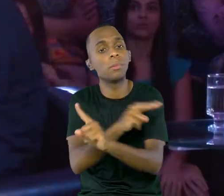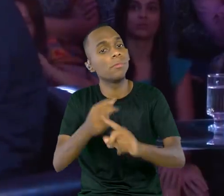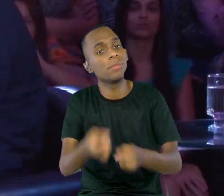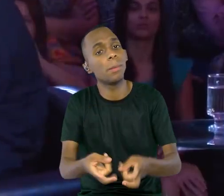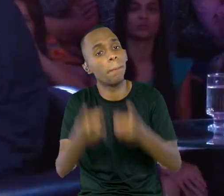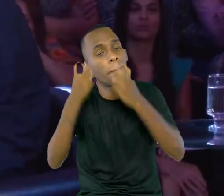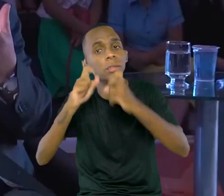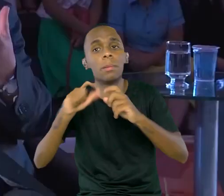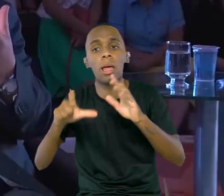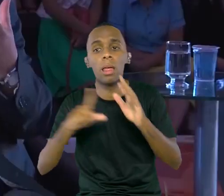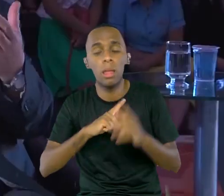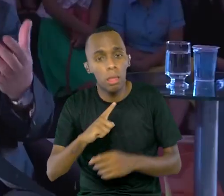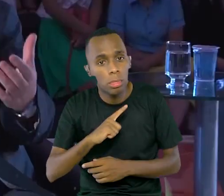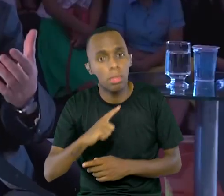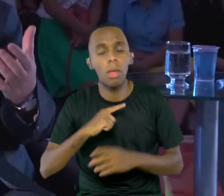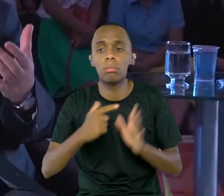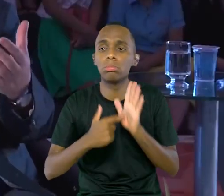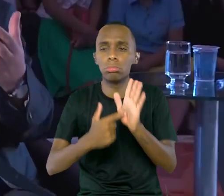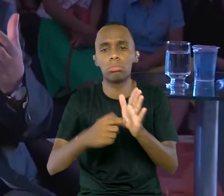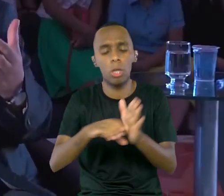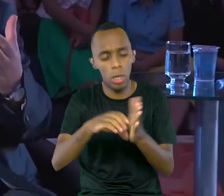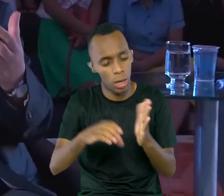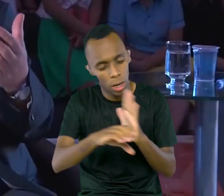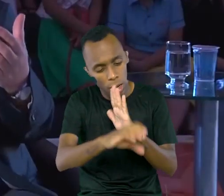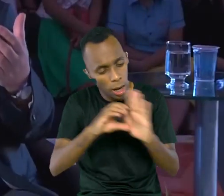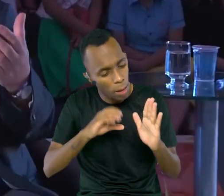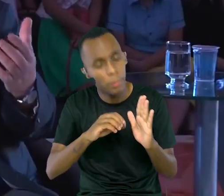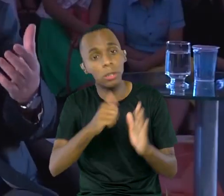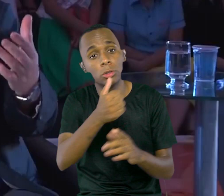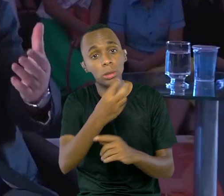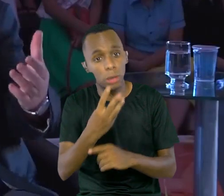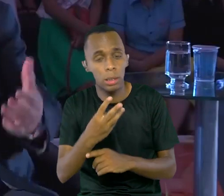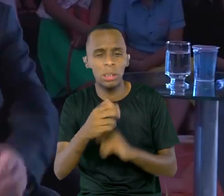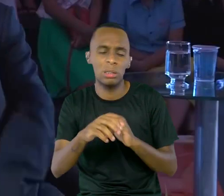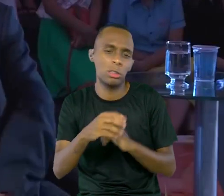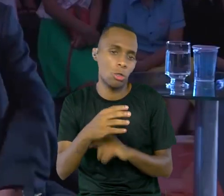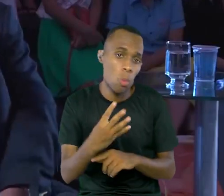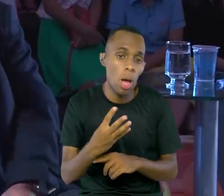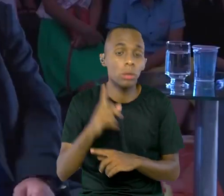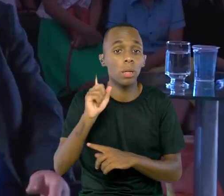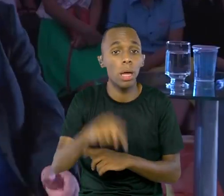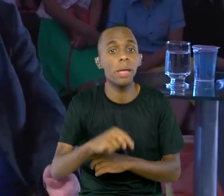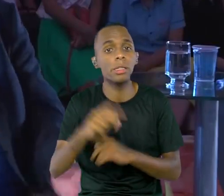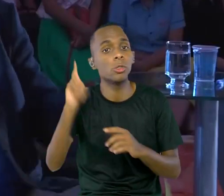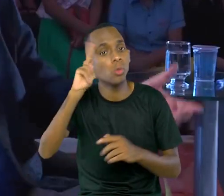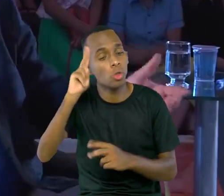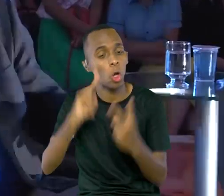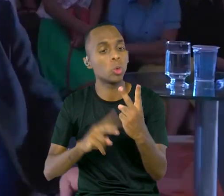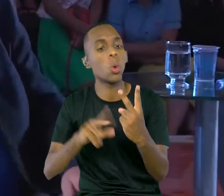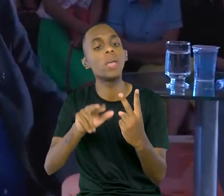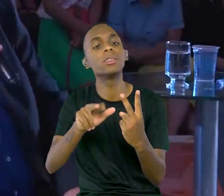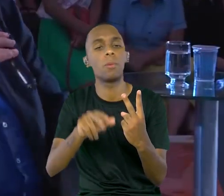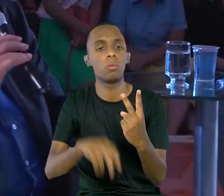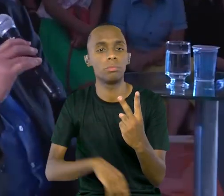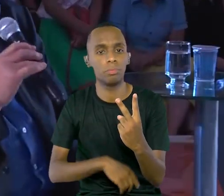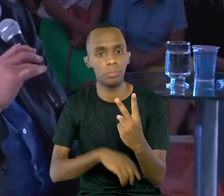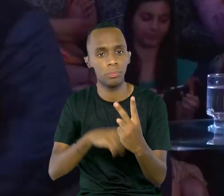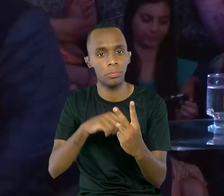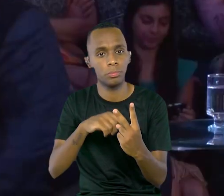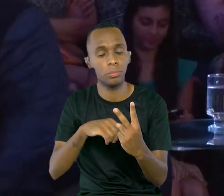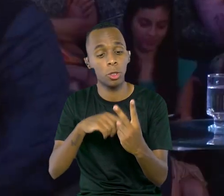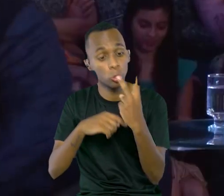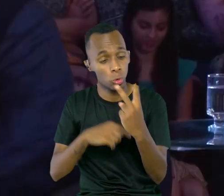concepção, quando há o relato, ali no capítulo 13, 4 do livro do Gênesis, da história de dois